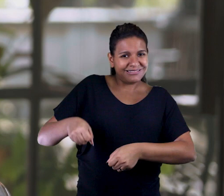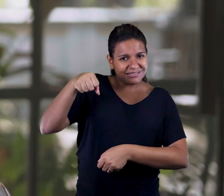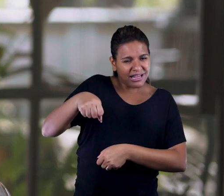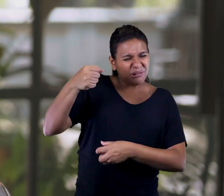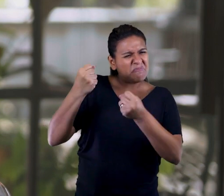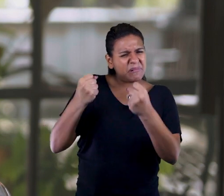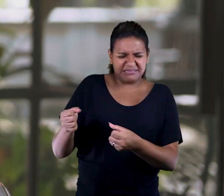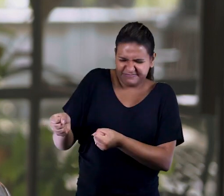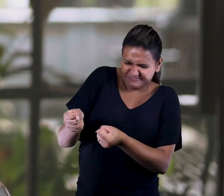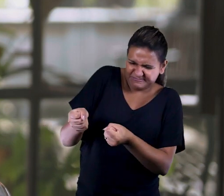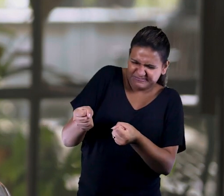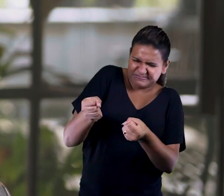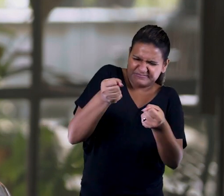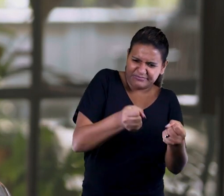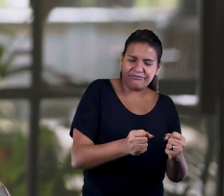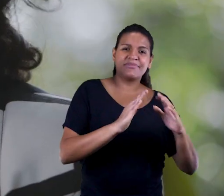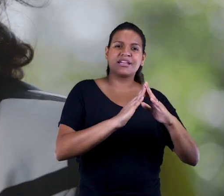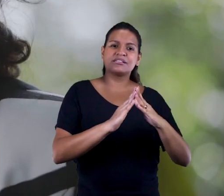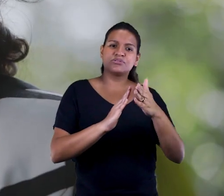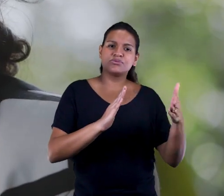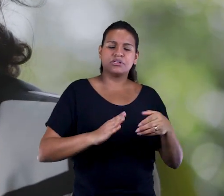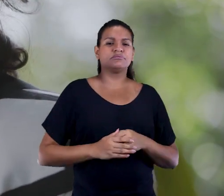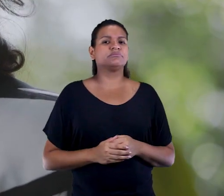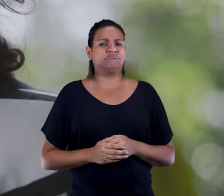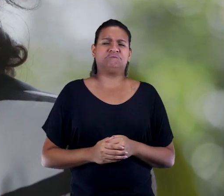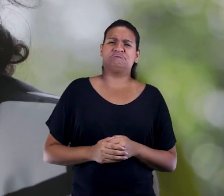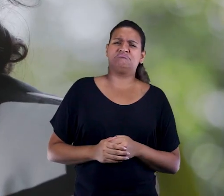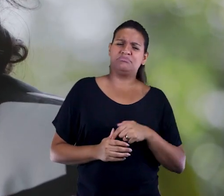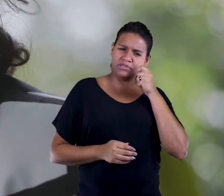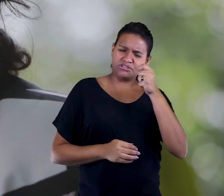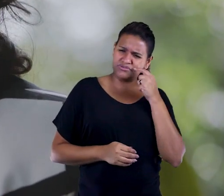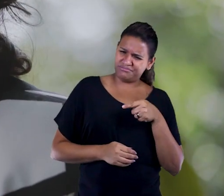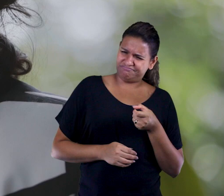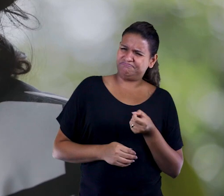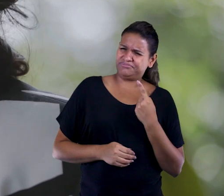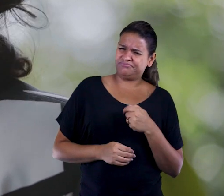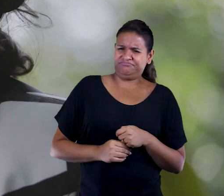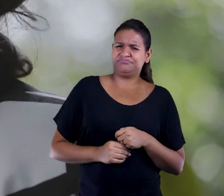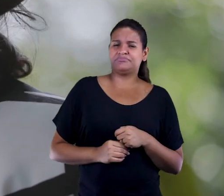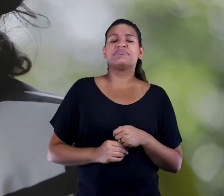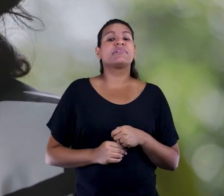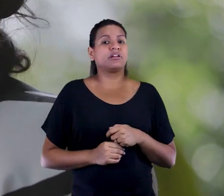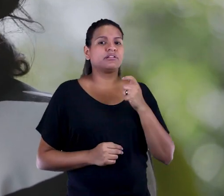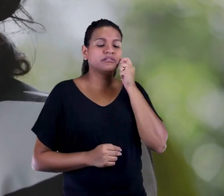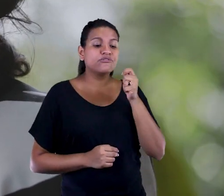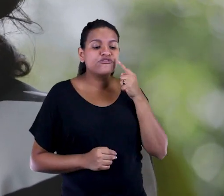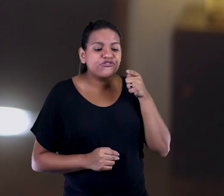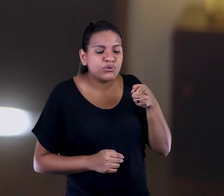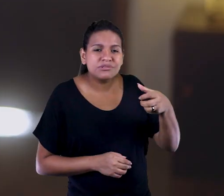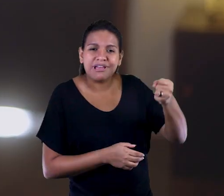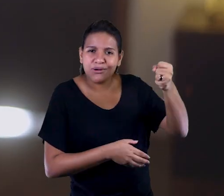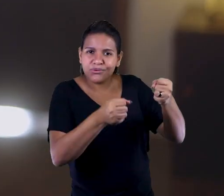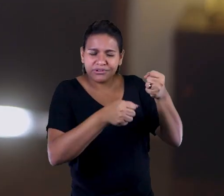frente a casa ao lado, que estava desabitada. Ele foi até lá e ele encontrou 37 animais